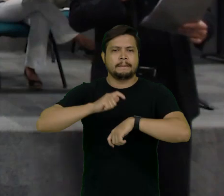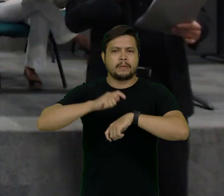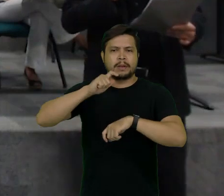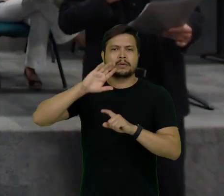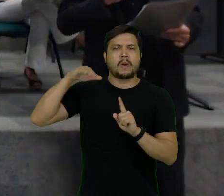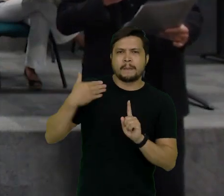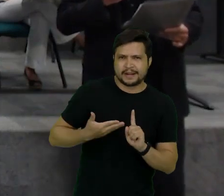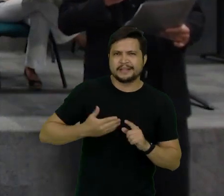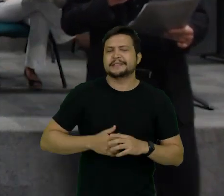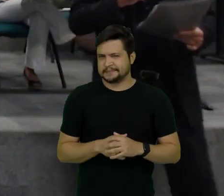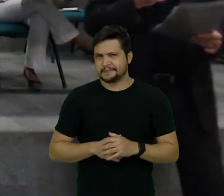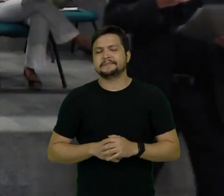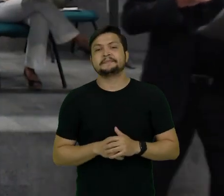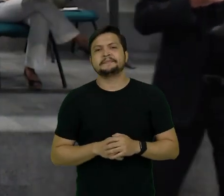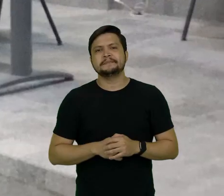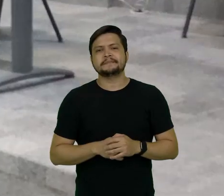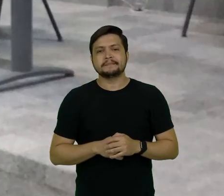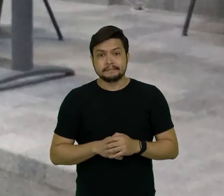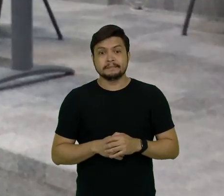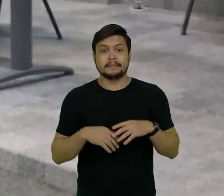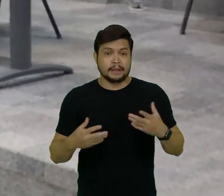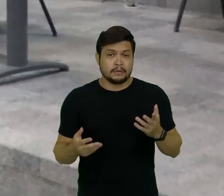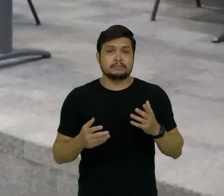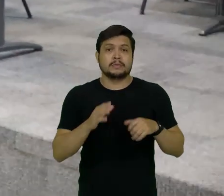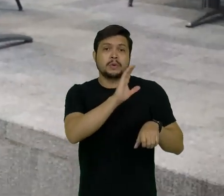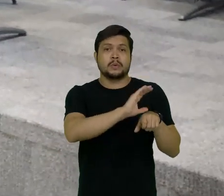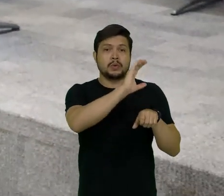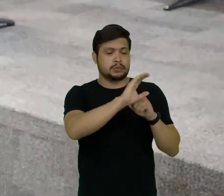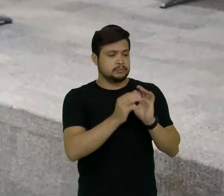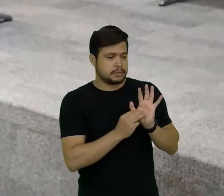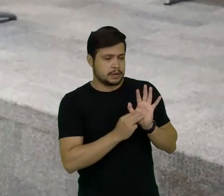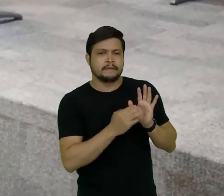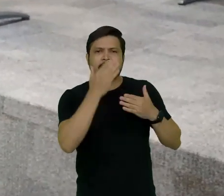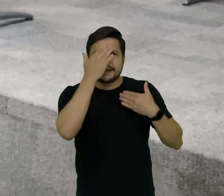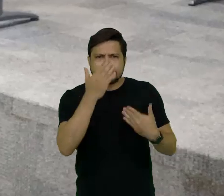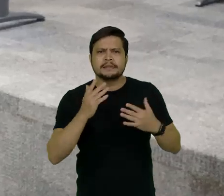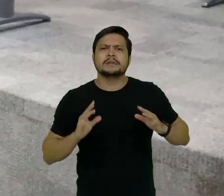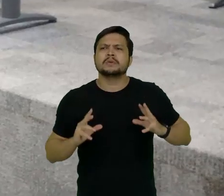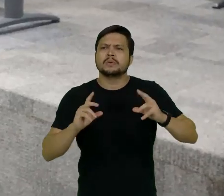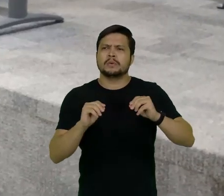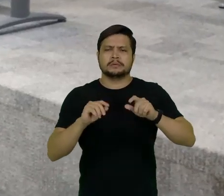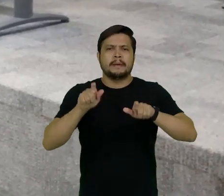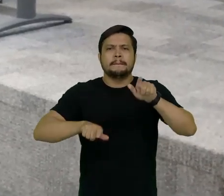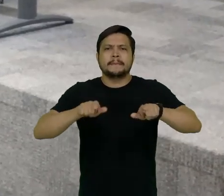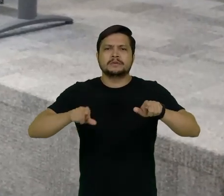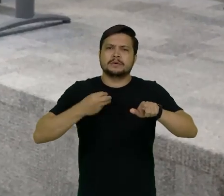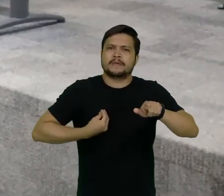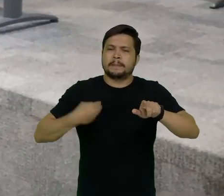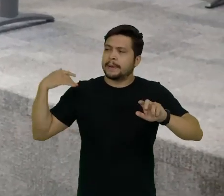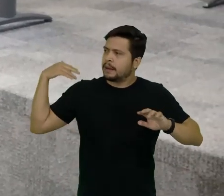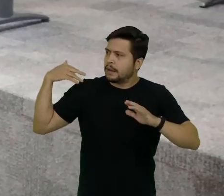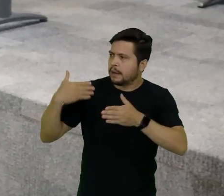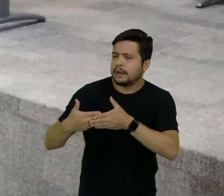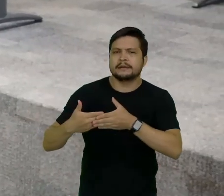à zootecnia da Universidade Estadual Vale do Acaraú, UVA. Agradece a todos aqueles que sempre estiveram presentes